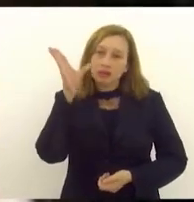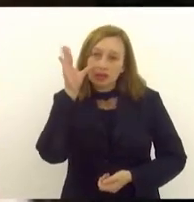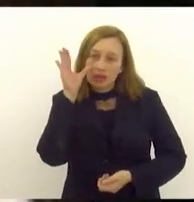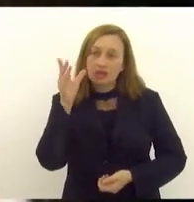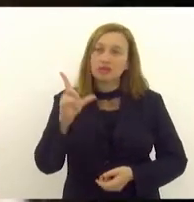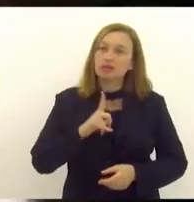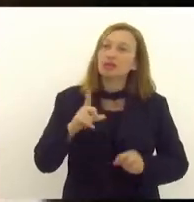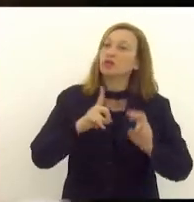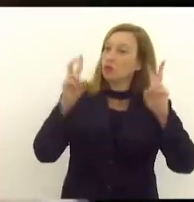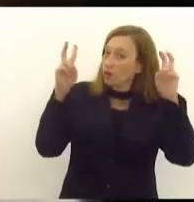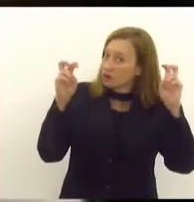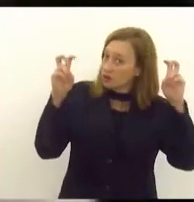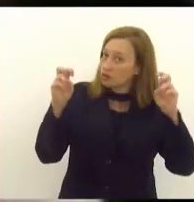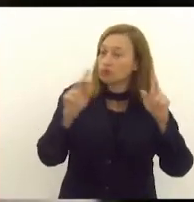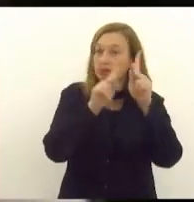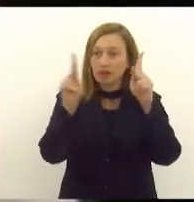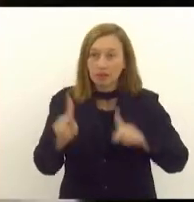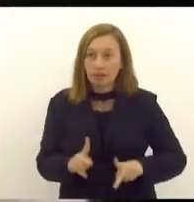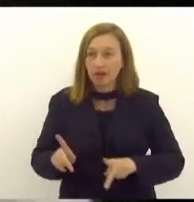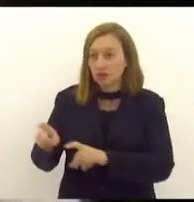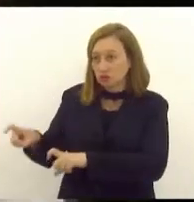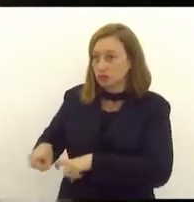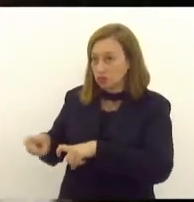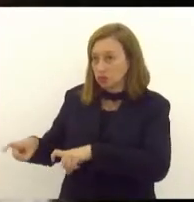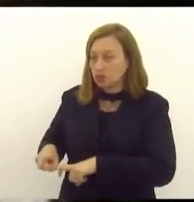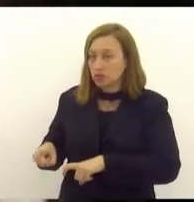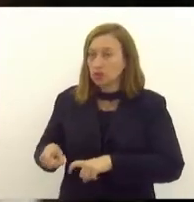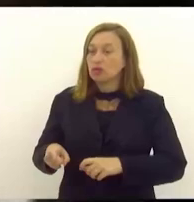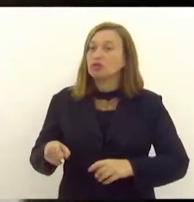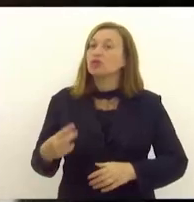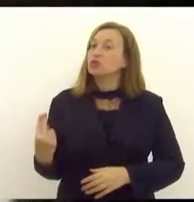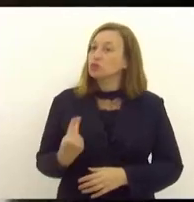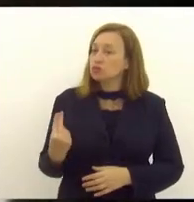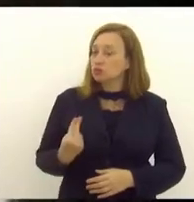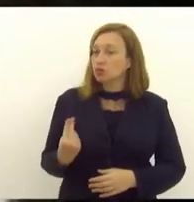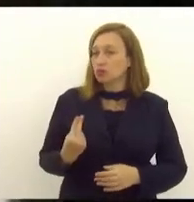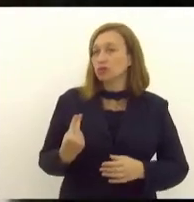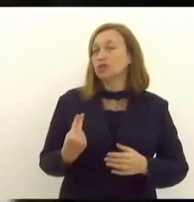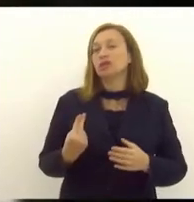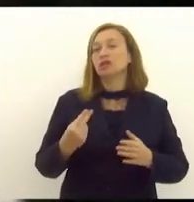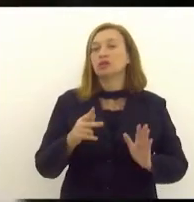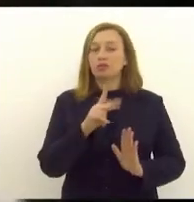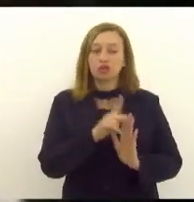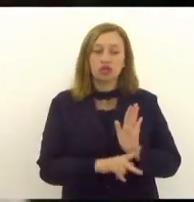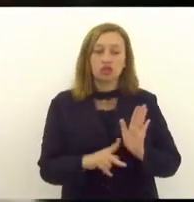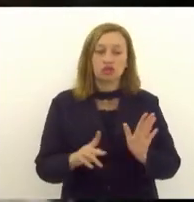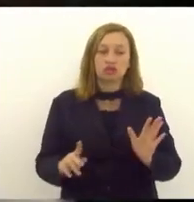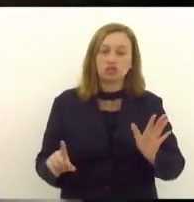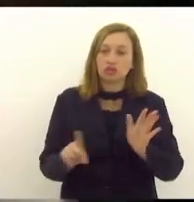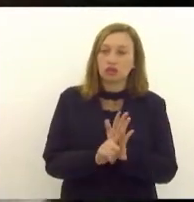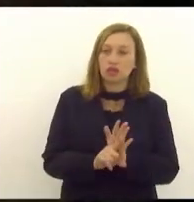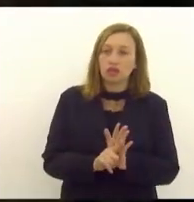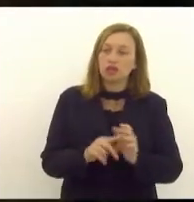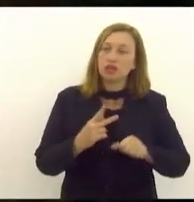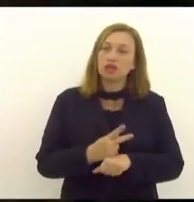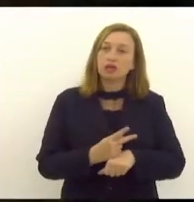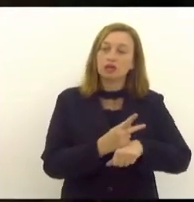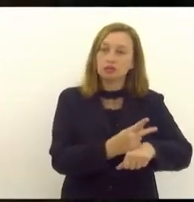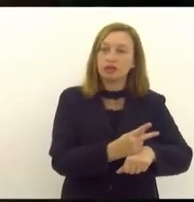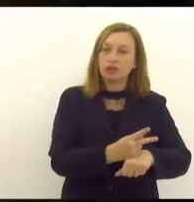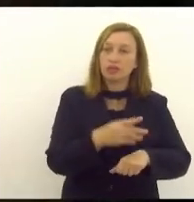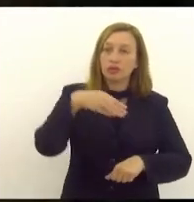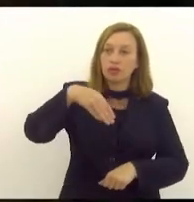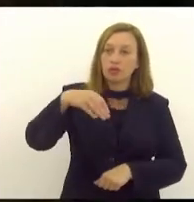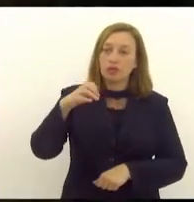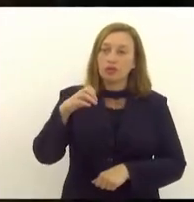nesse assunto pela página no campo que seja o coautores do meu projeto de lei que cria o prêmio mãe Bernardete